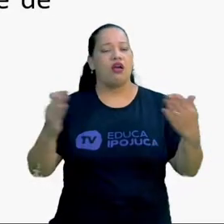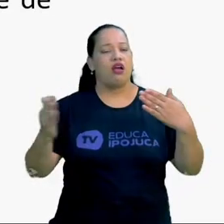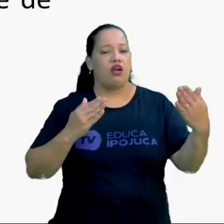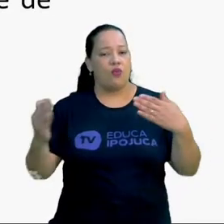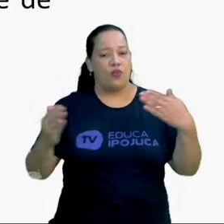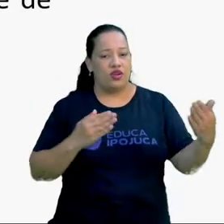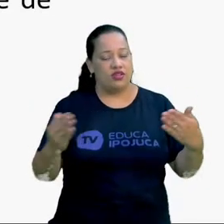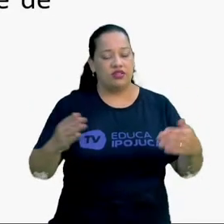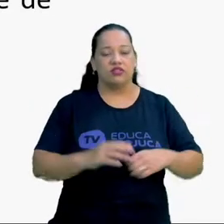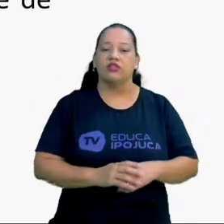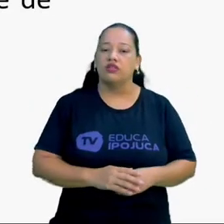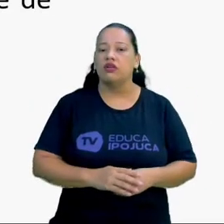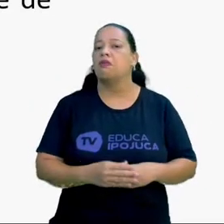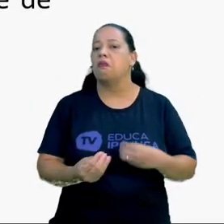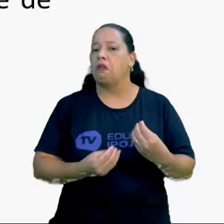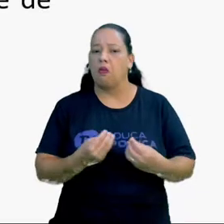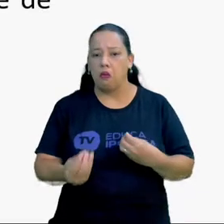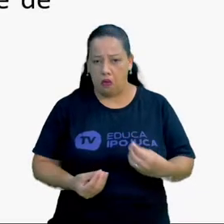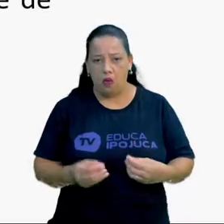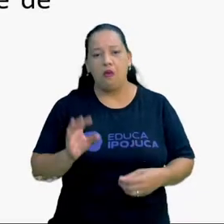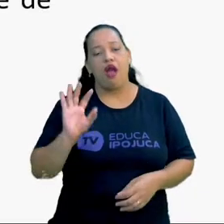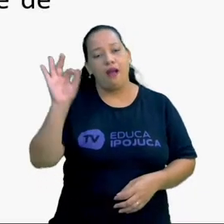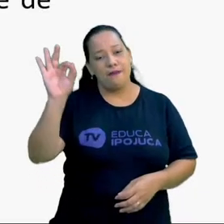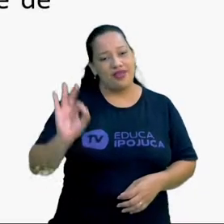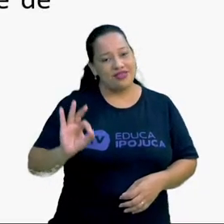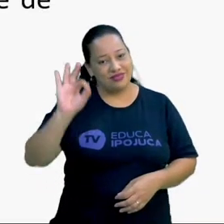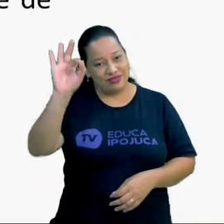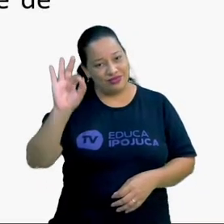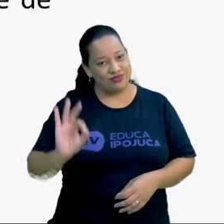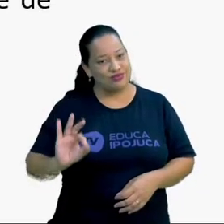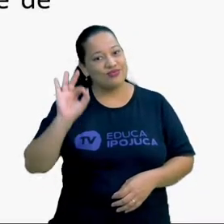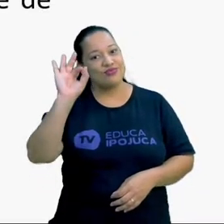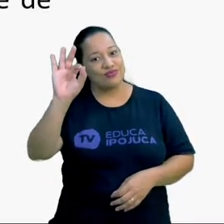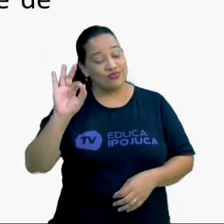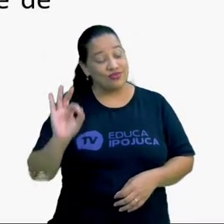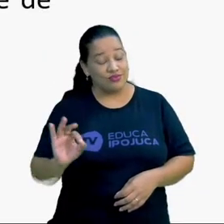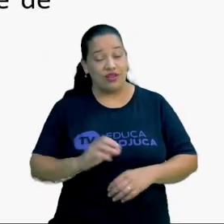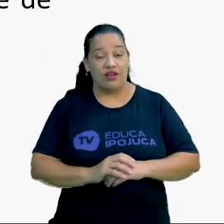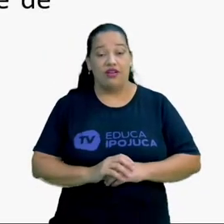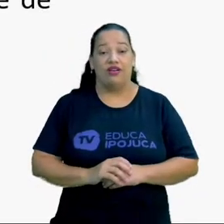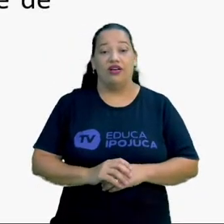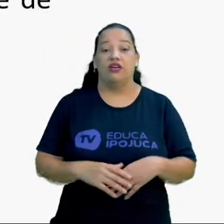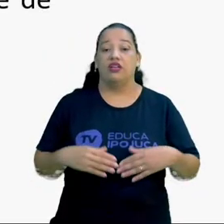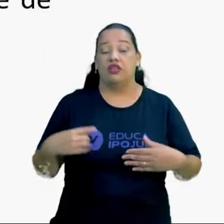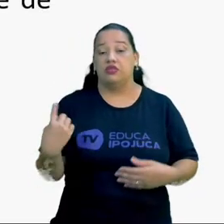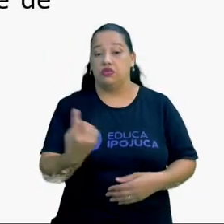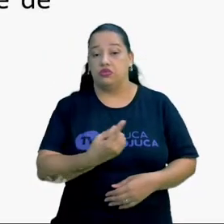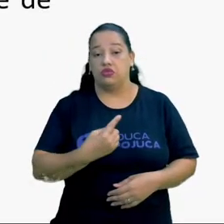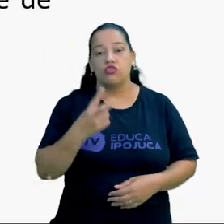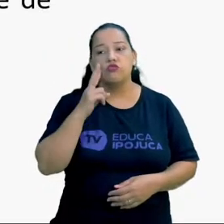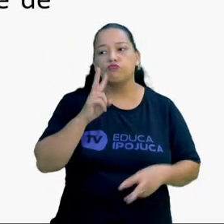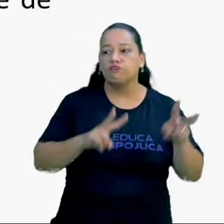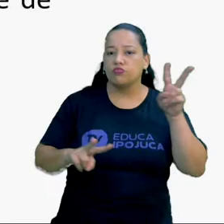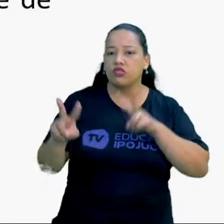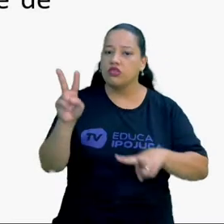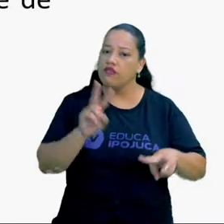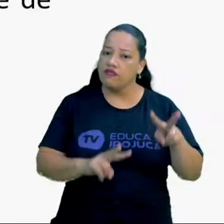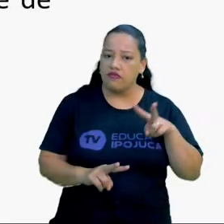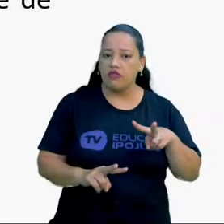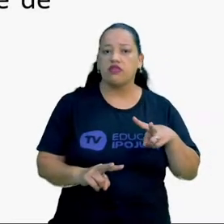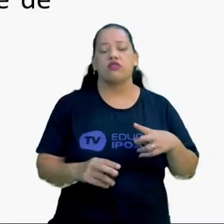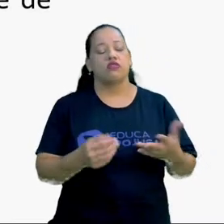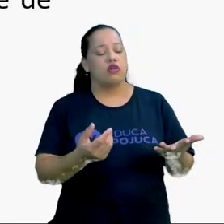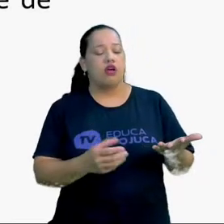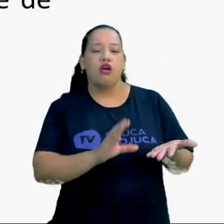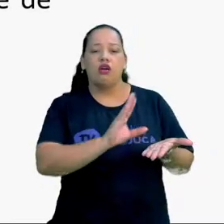dada em forma percentual, ou a porcentagem. Quando nós levantamos os dados, coletamos